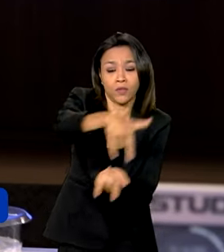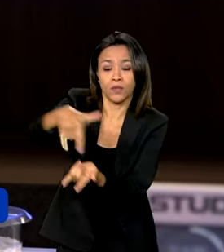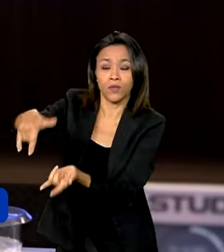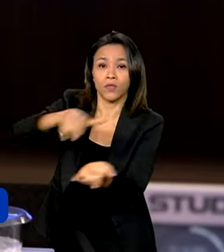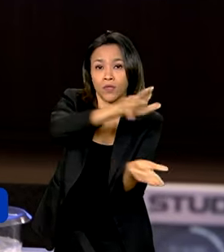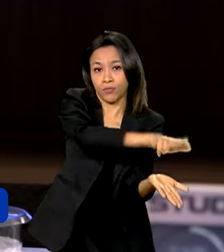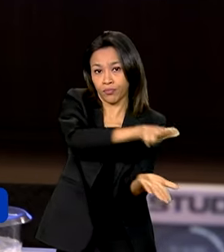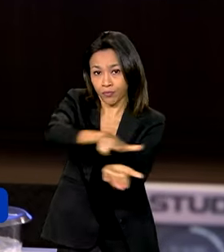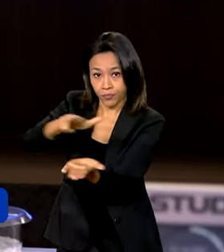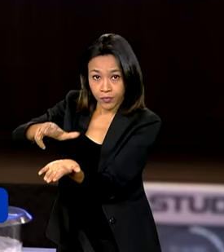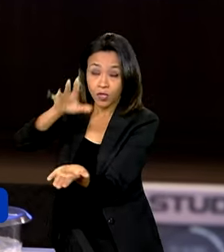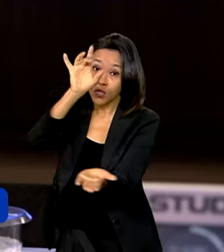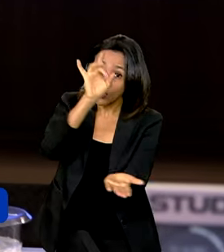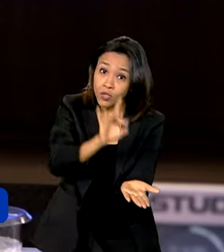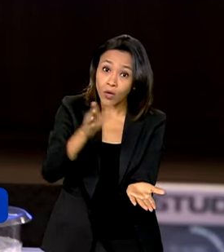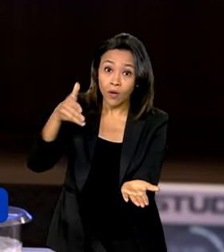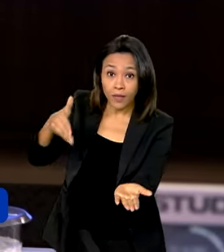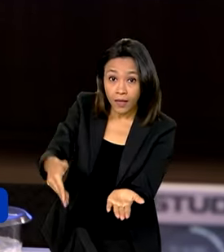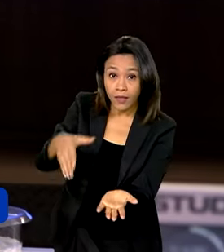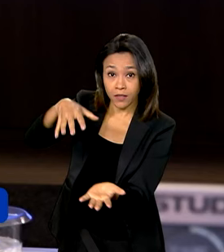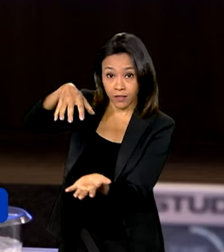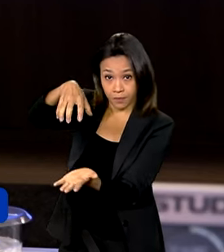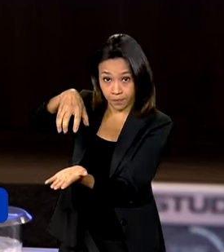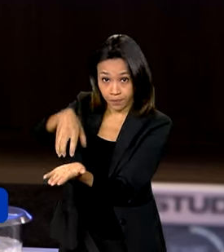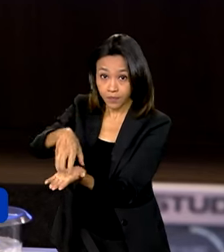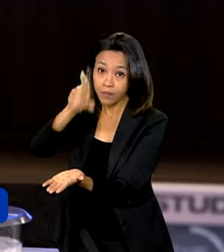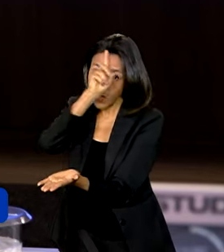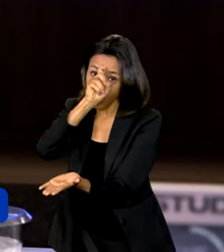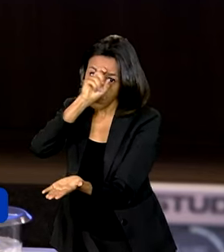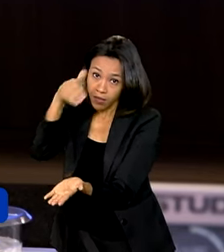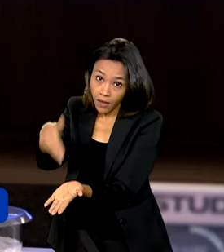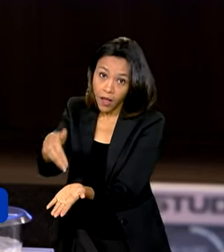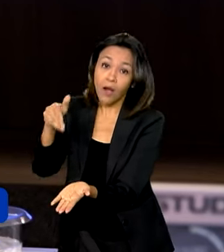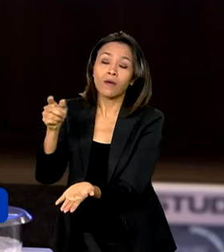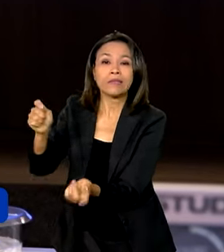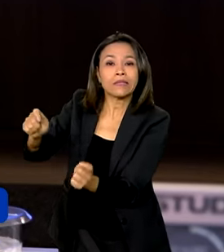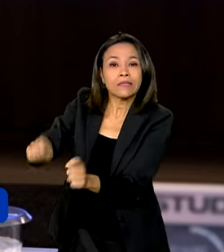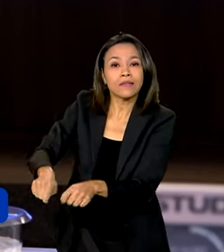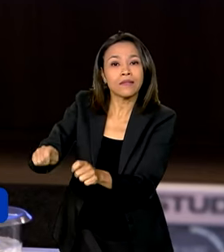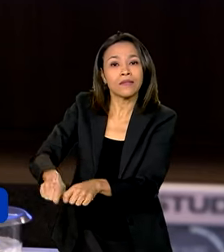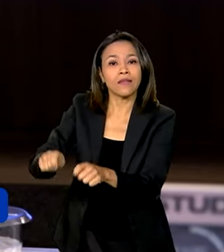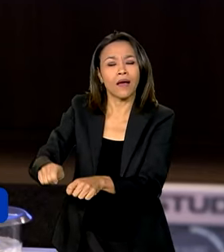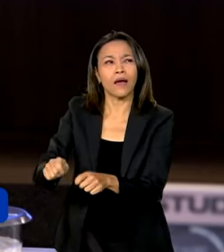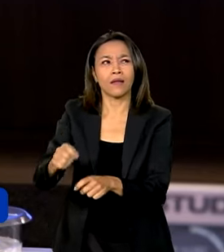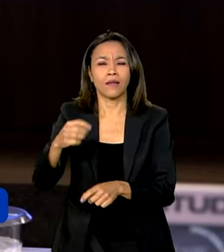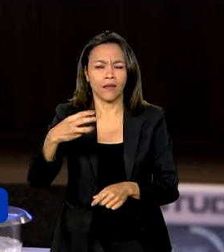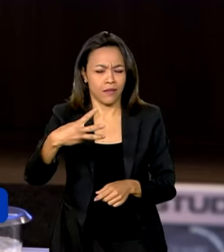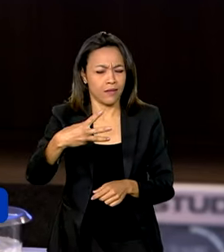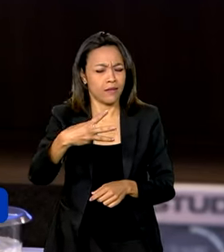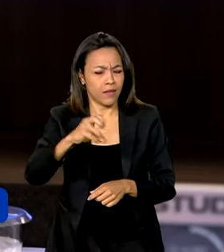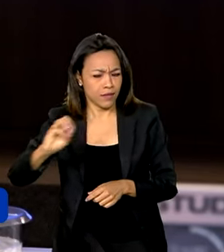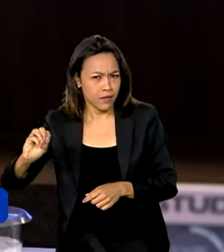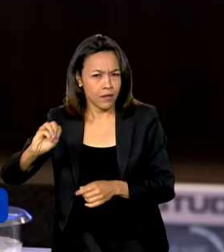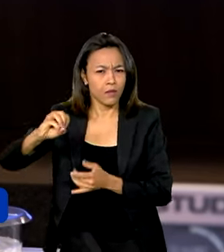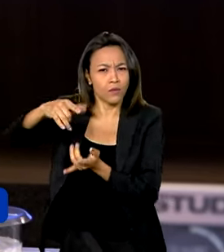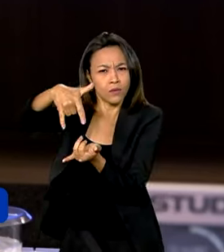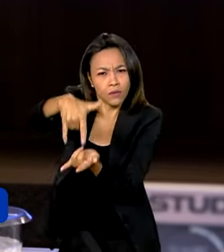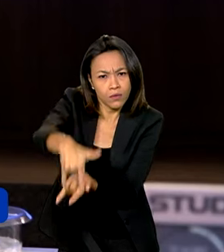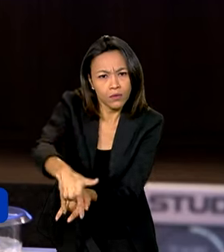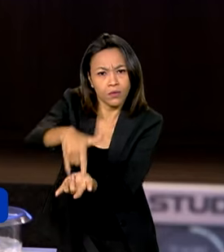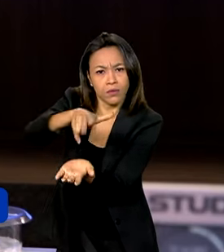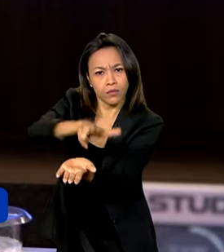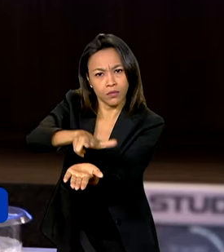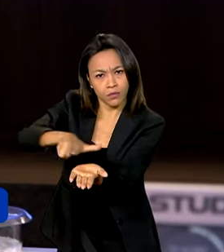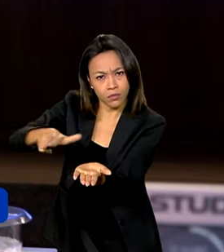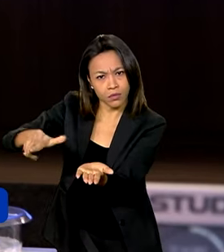só no Hospital do Andaraí é possível nós partimos dos 300 leitos que são hoje ão